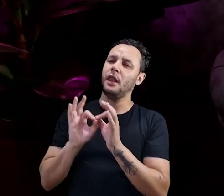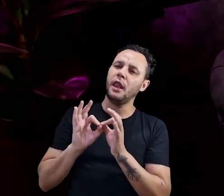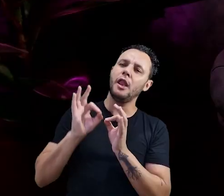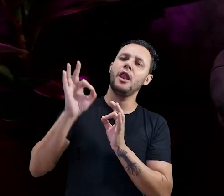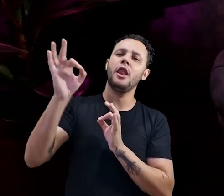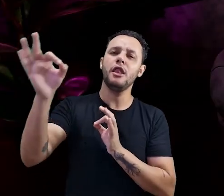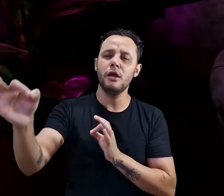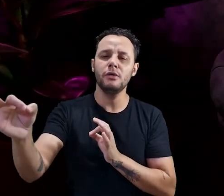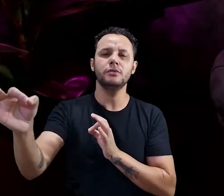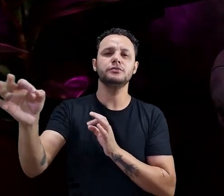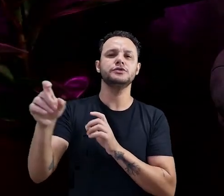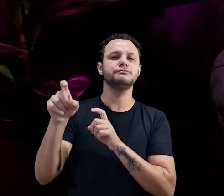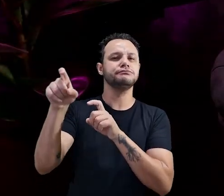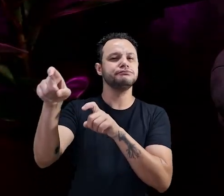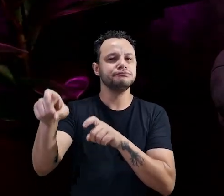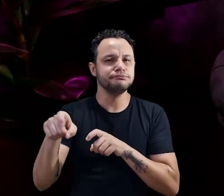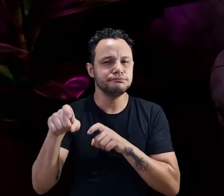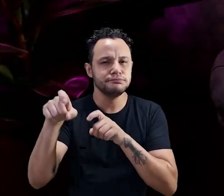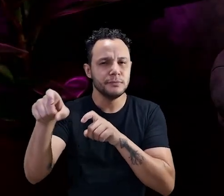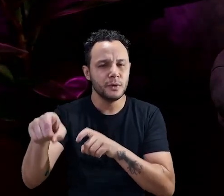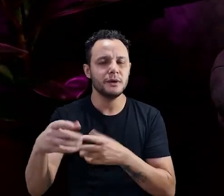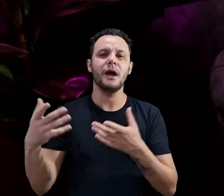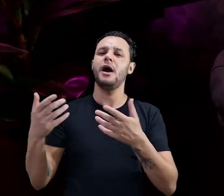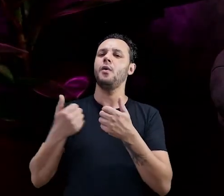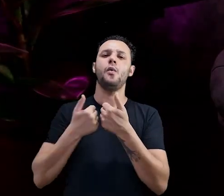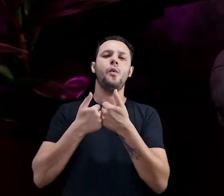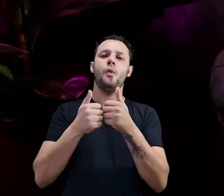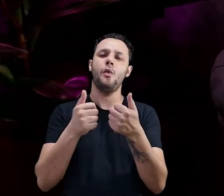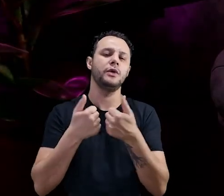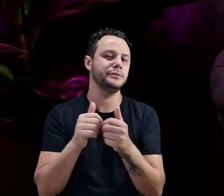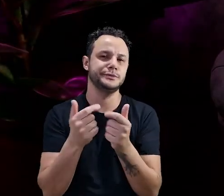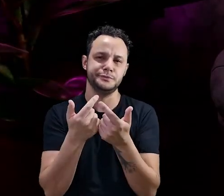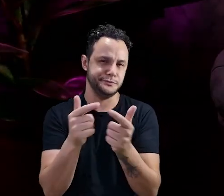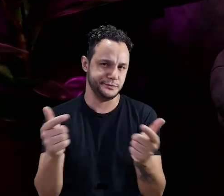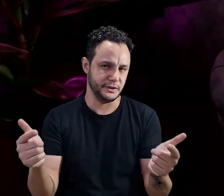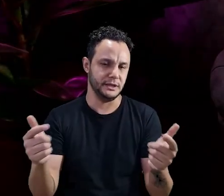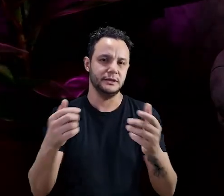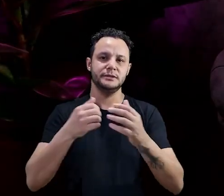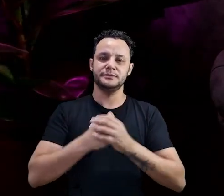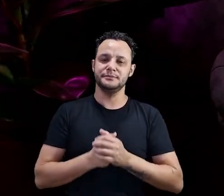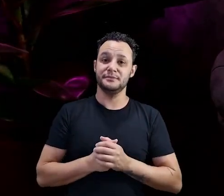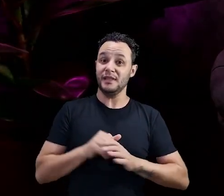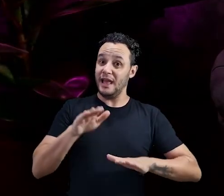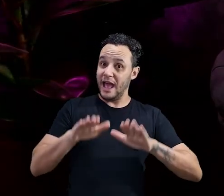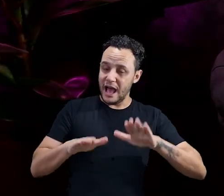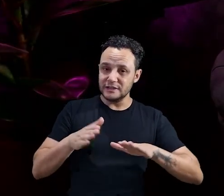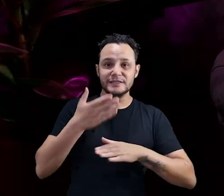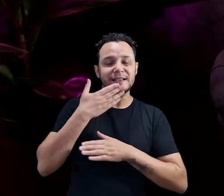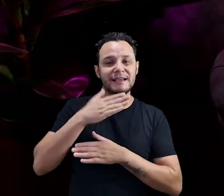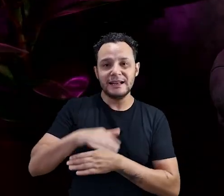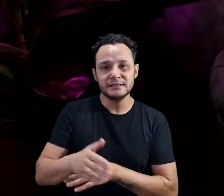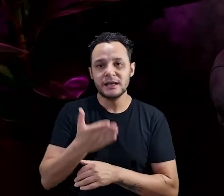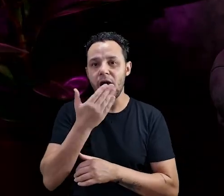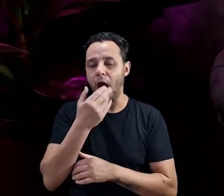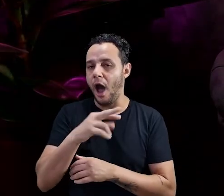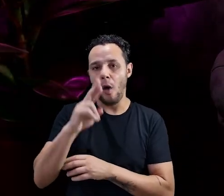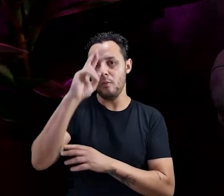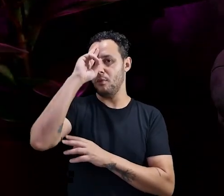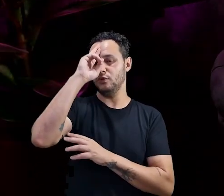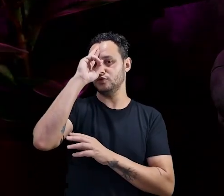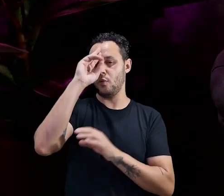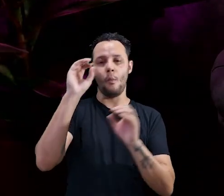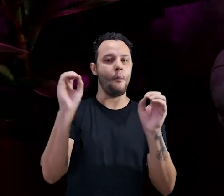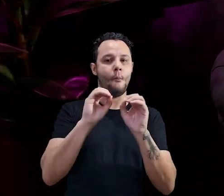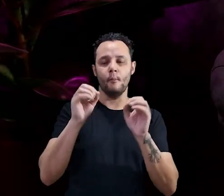mora na zona rural, não tem o transporte naquele horário, às vezes a gente vai ter dificuldade, por exemplo, da criança almoçar,